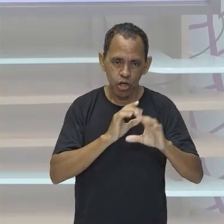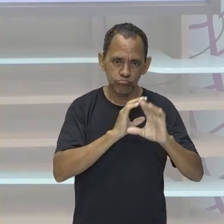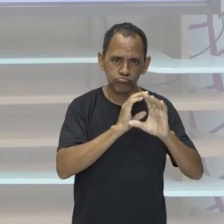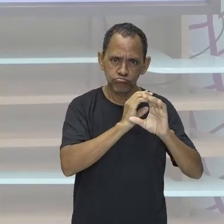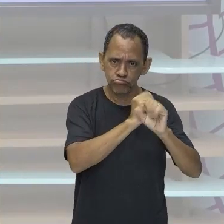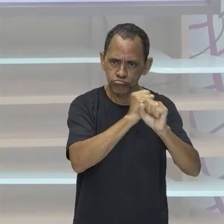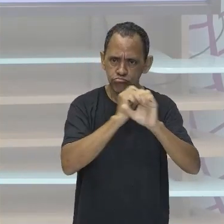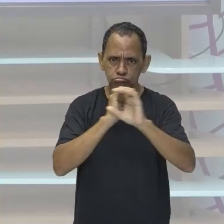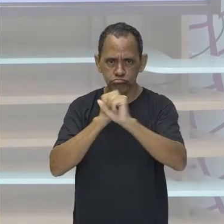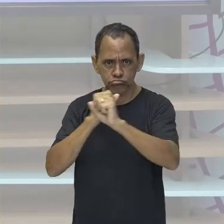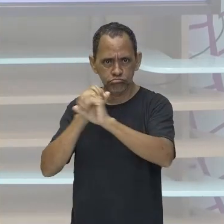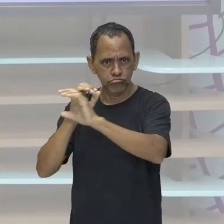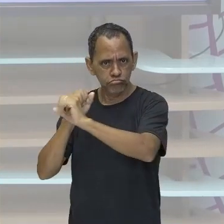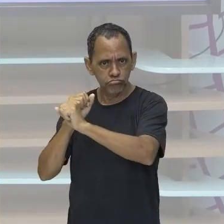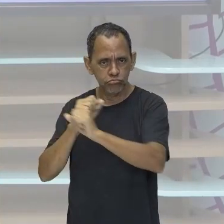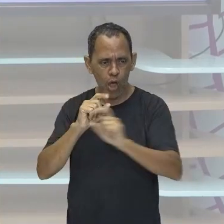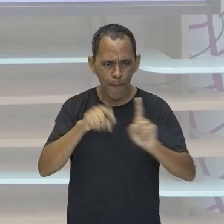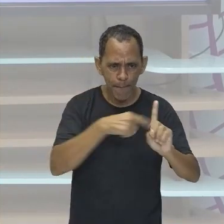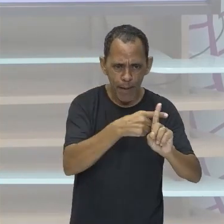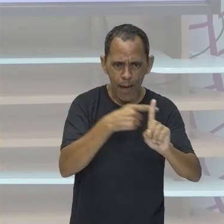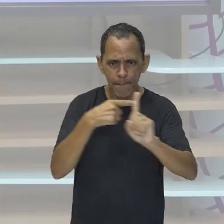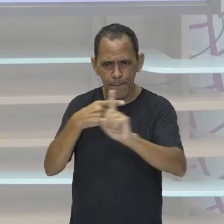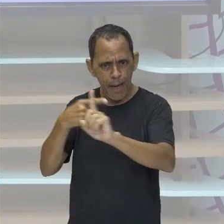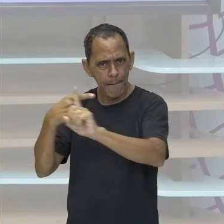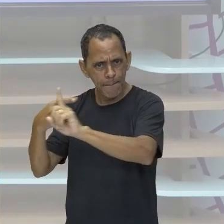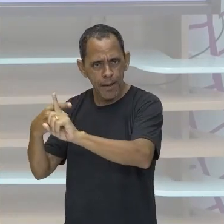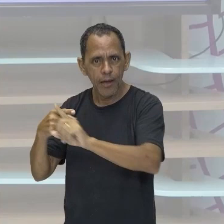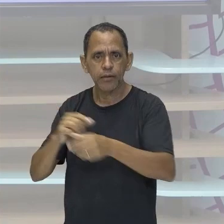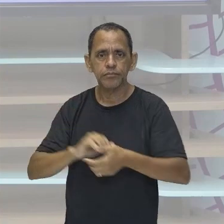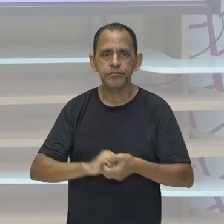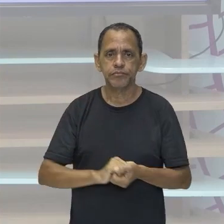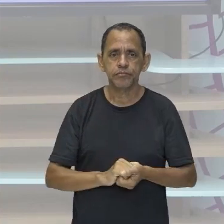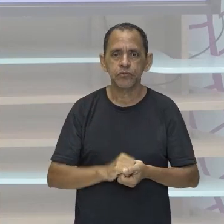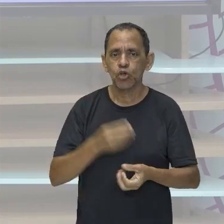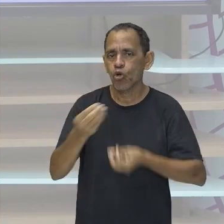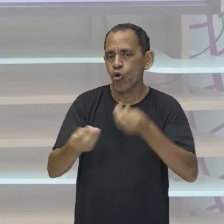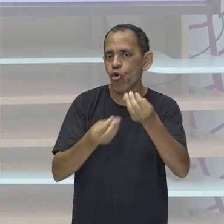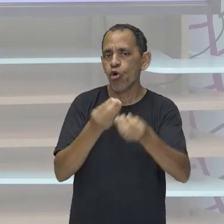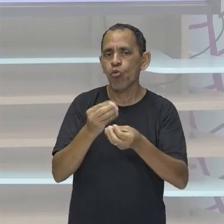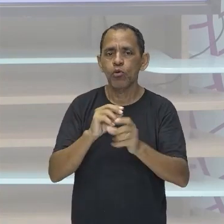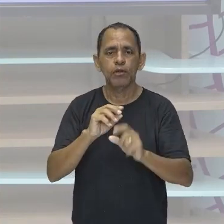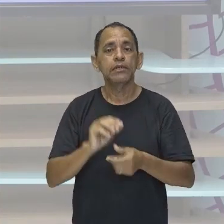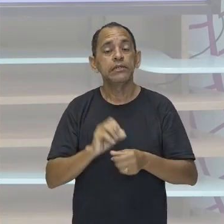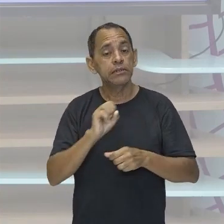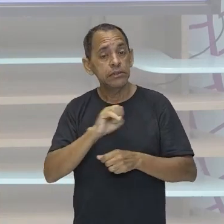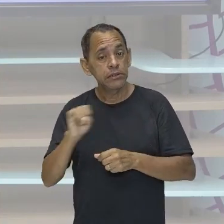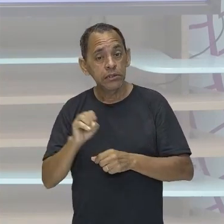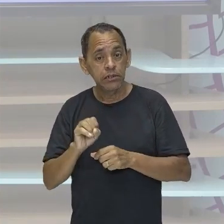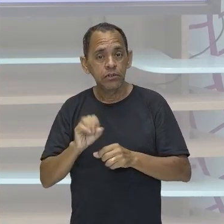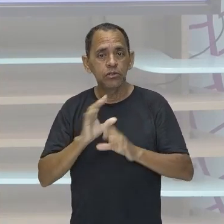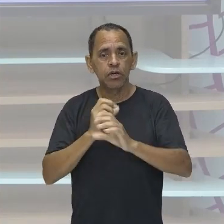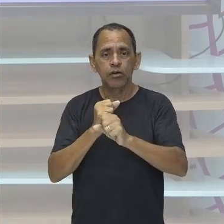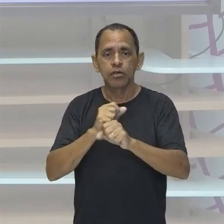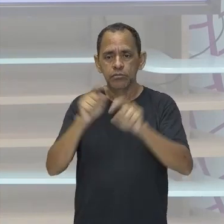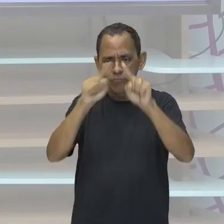eu vou colocar aquela unidade elevado ao quadradinho. Beleza, meu